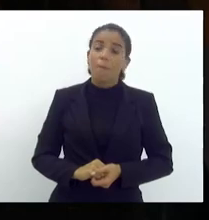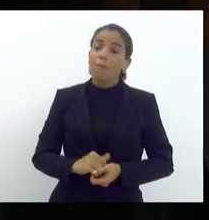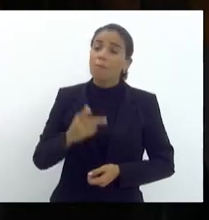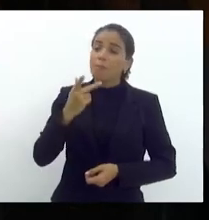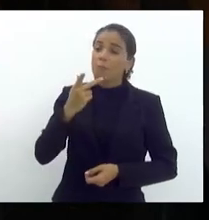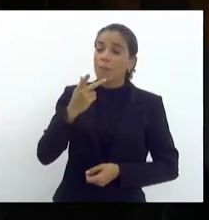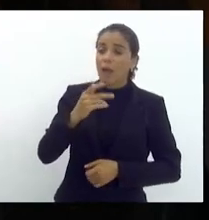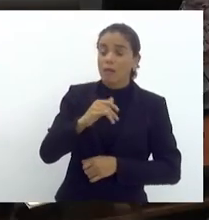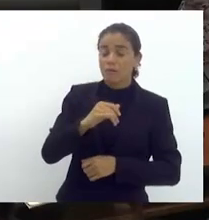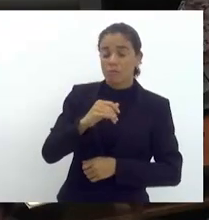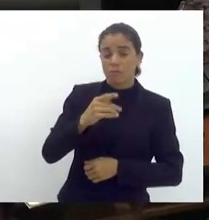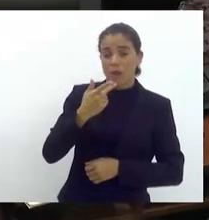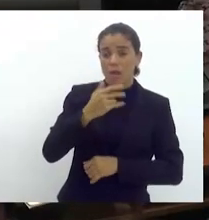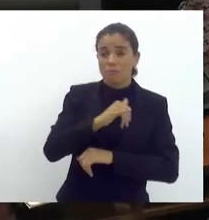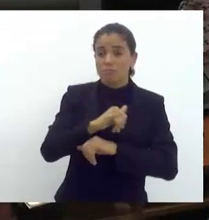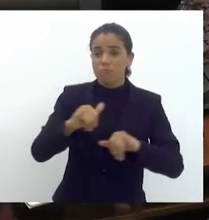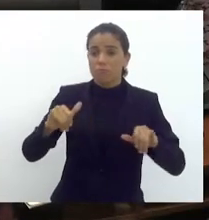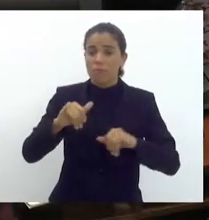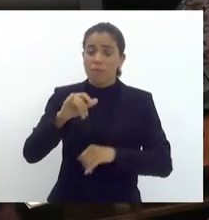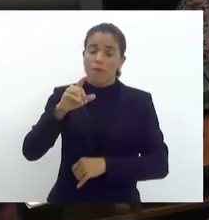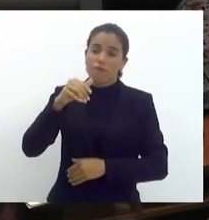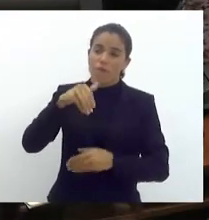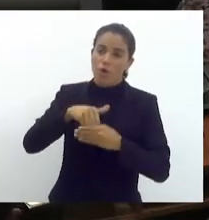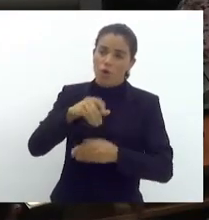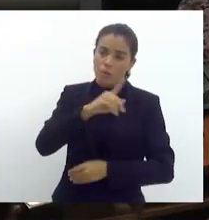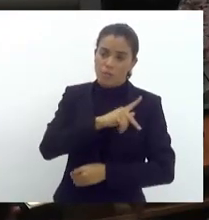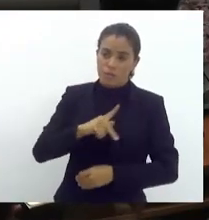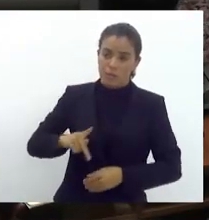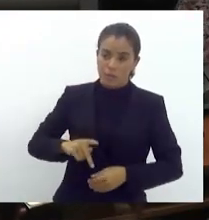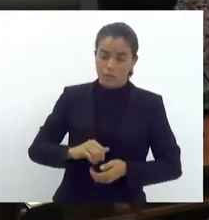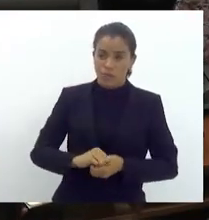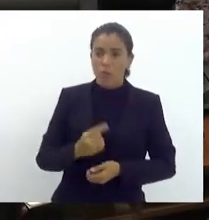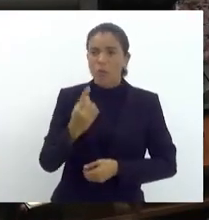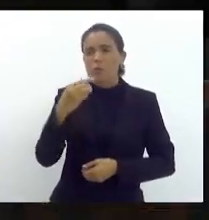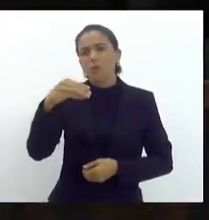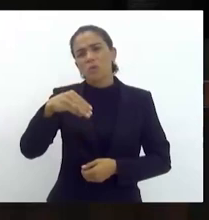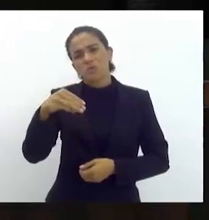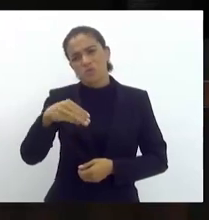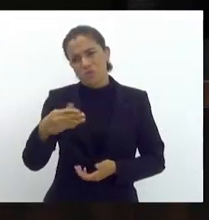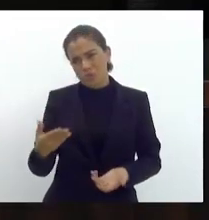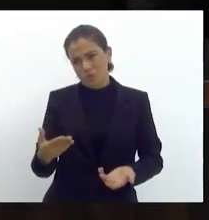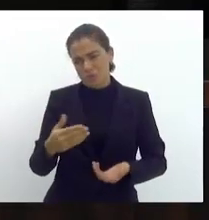voto declaração de voto com Deus